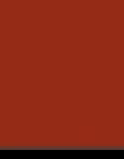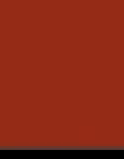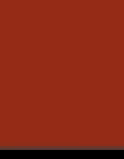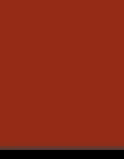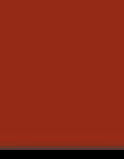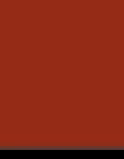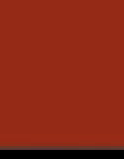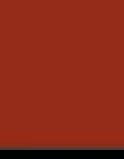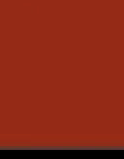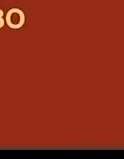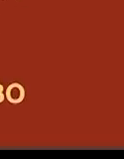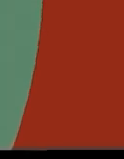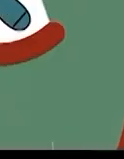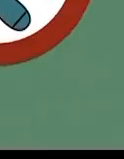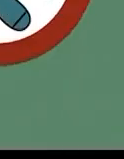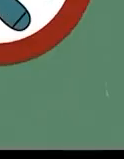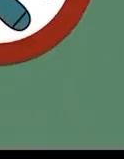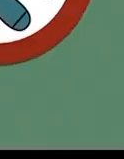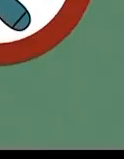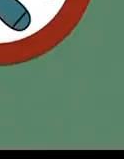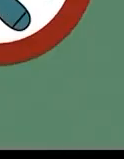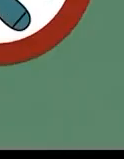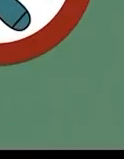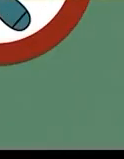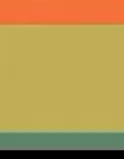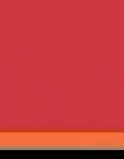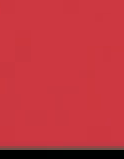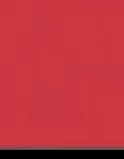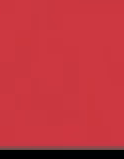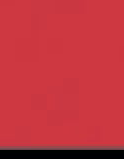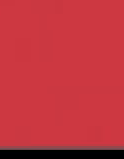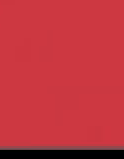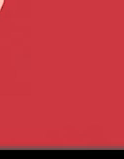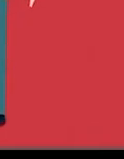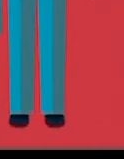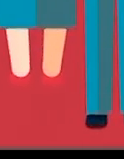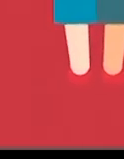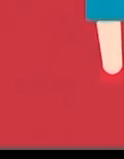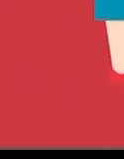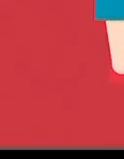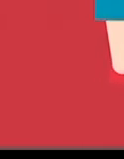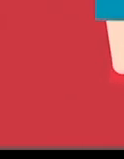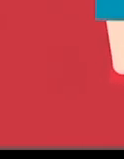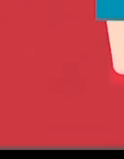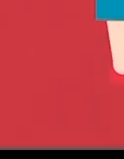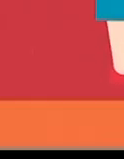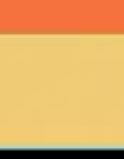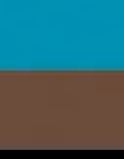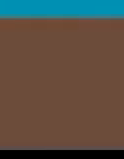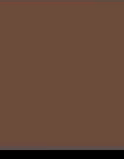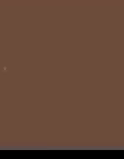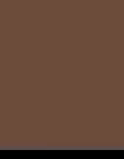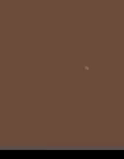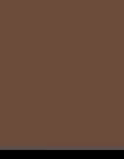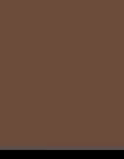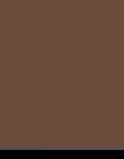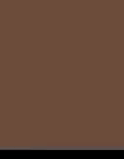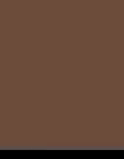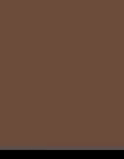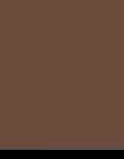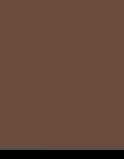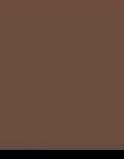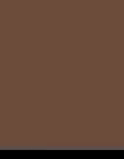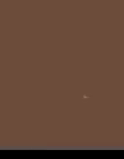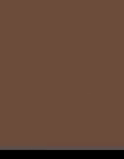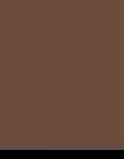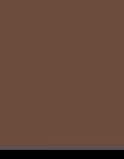uso, perda ou roubo. Sem manutenção, muitos pacientes, a maior parte crianças e adolescentes, acabavam tendo de retornar